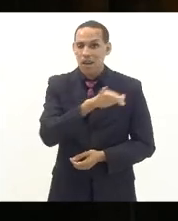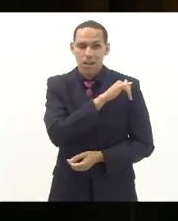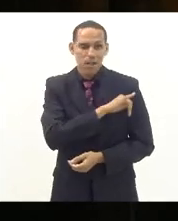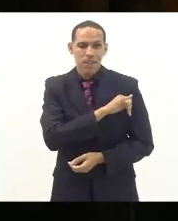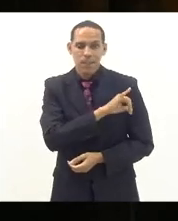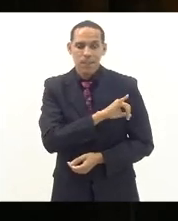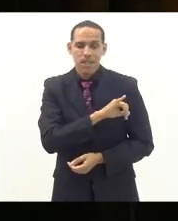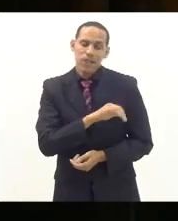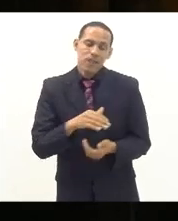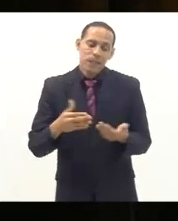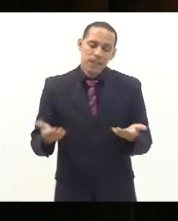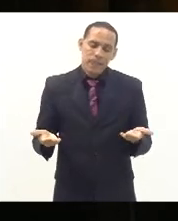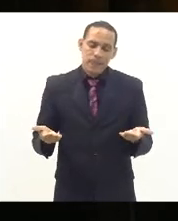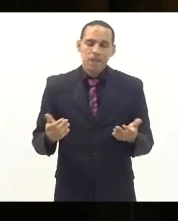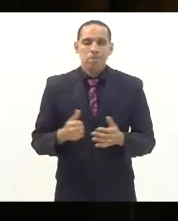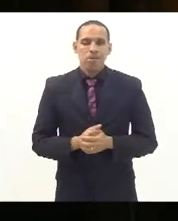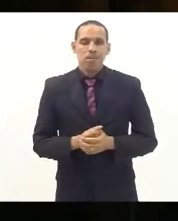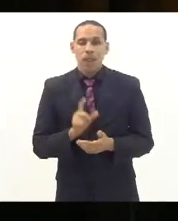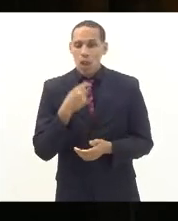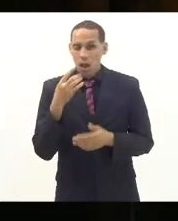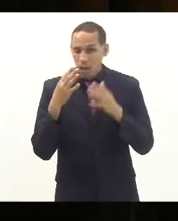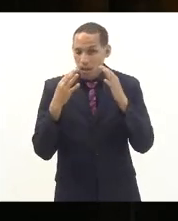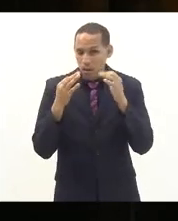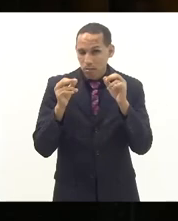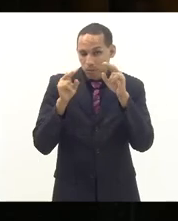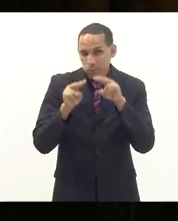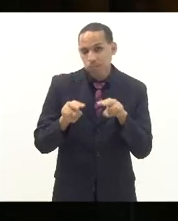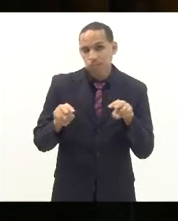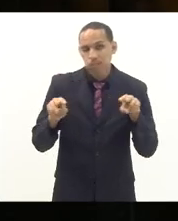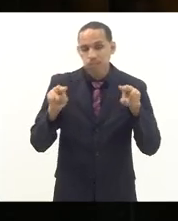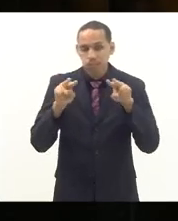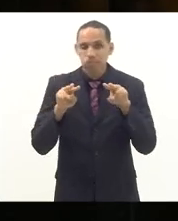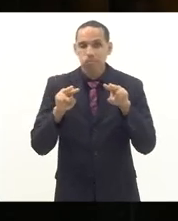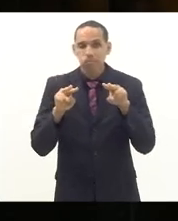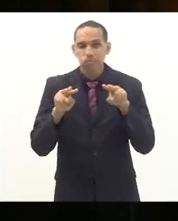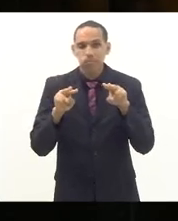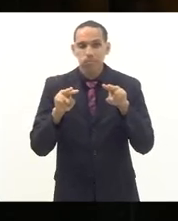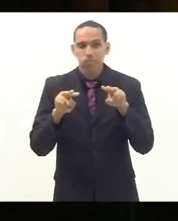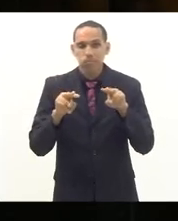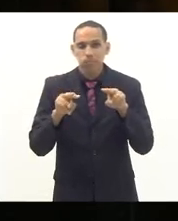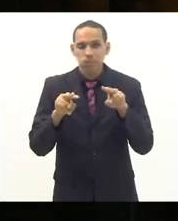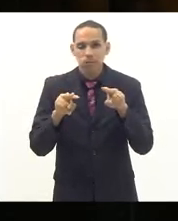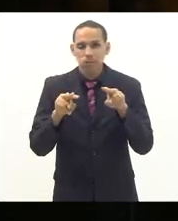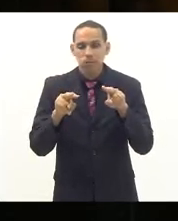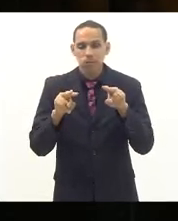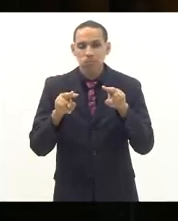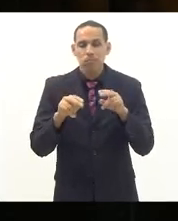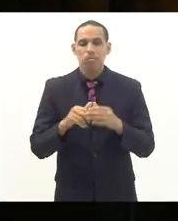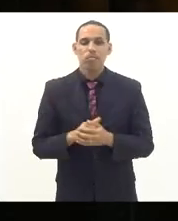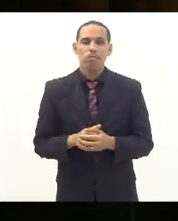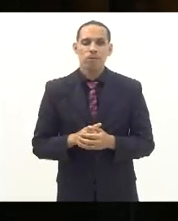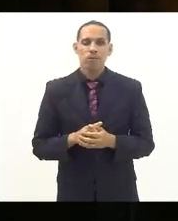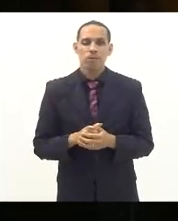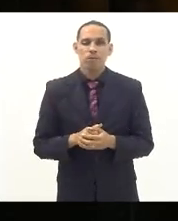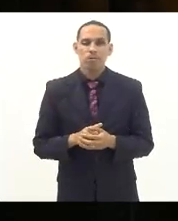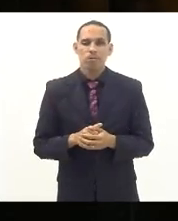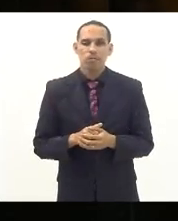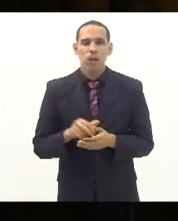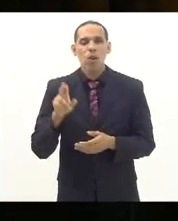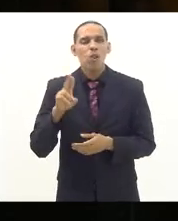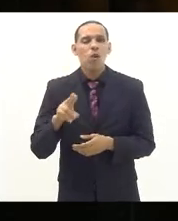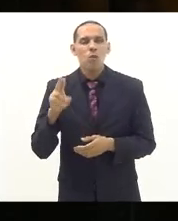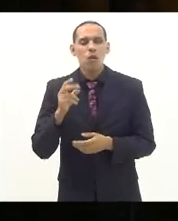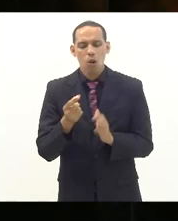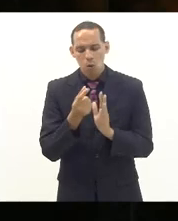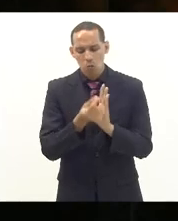fica aqui não só o nosso olhar o nosso olhar sobre a luz desse orçamento